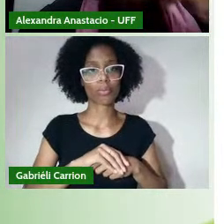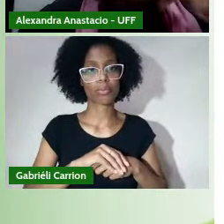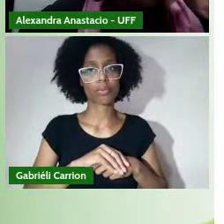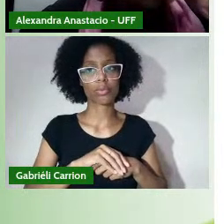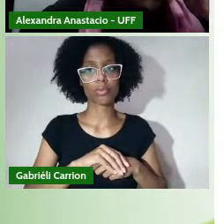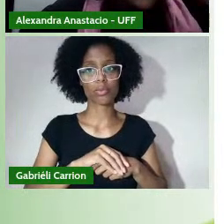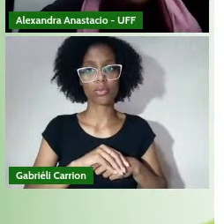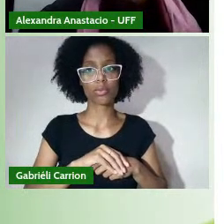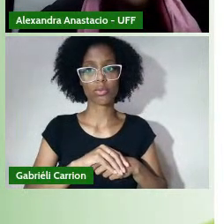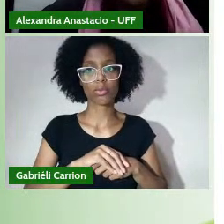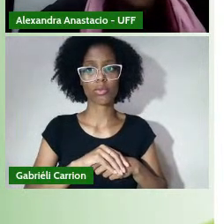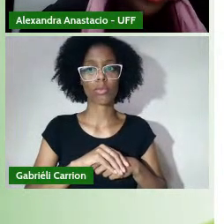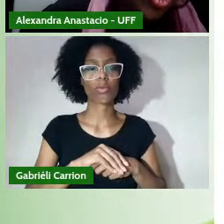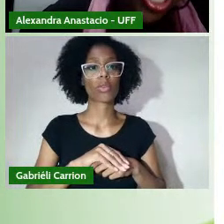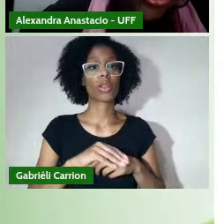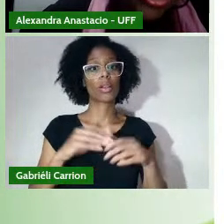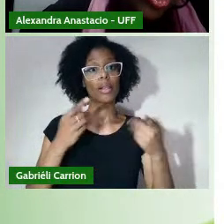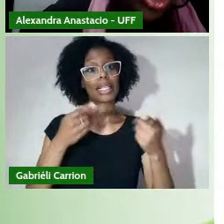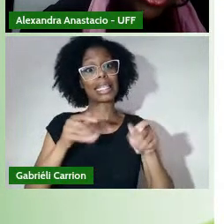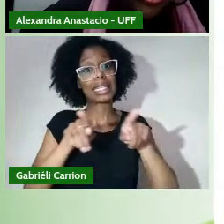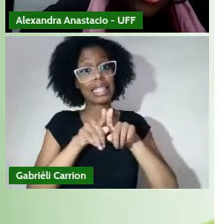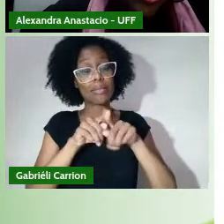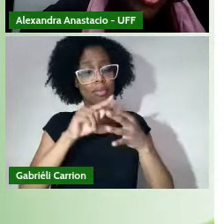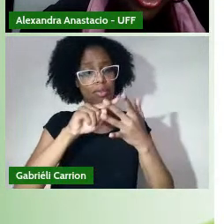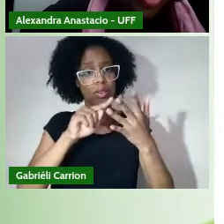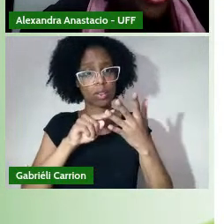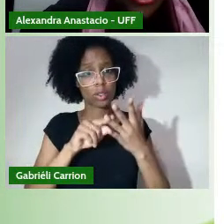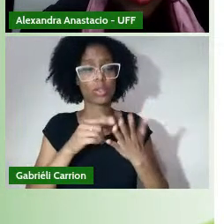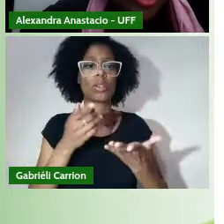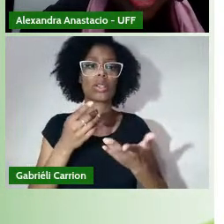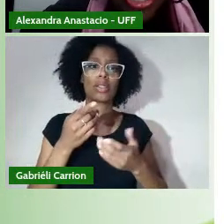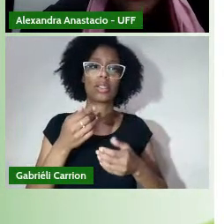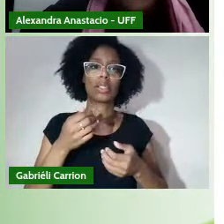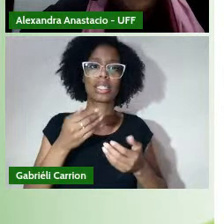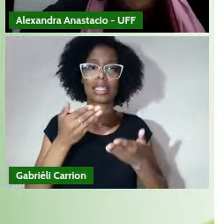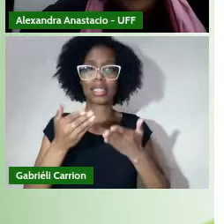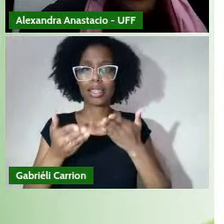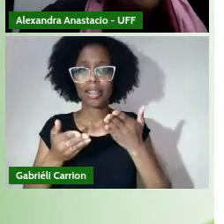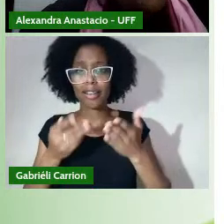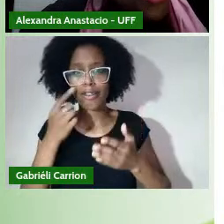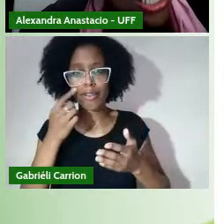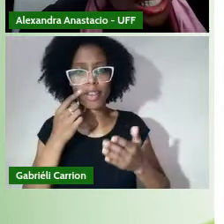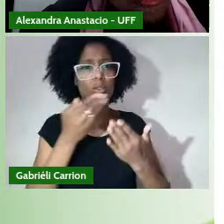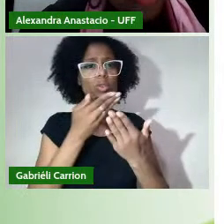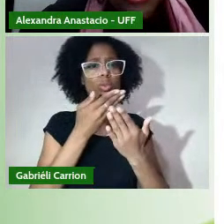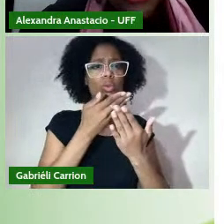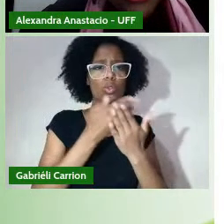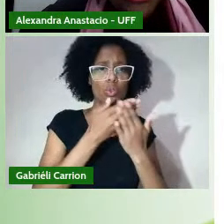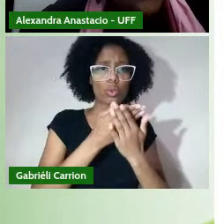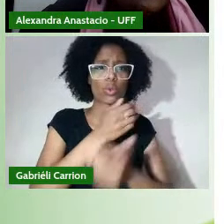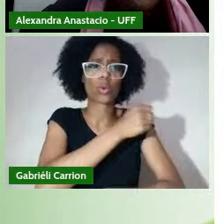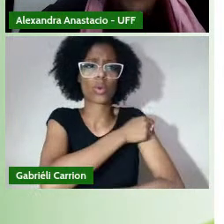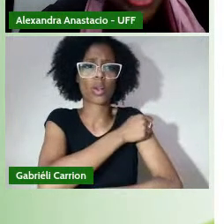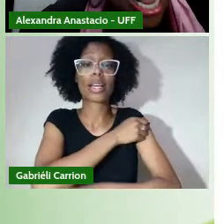Como um elemento importante para a subsistência e assistência desse estudante para que ele não evada. A influência da família, então as